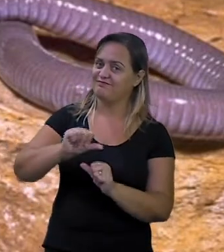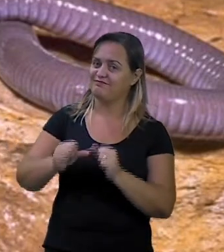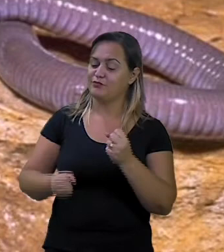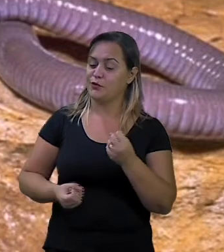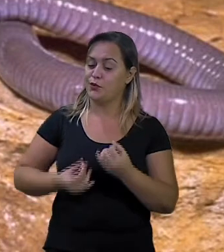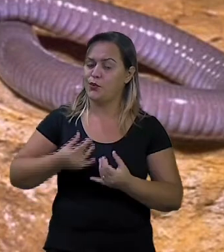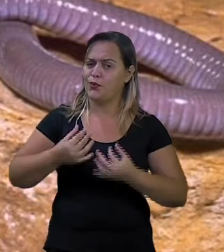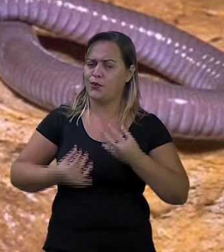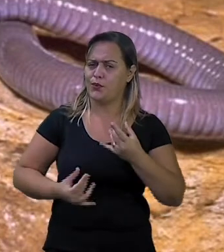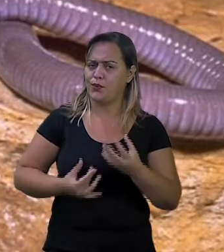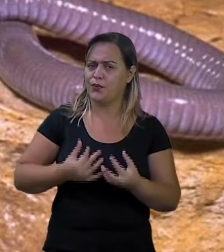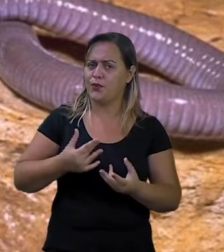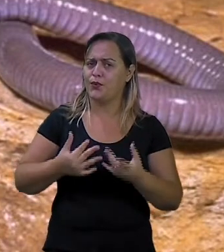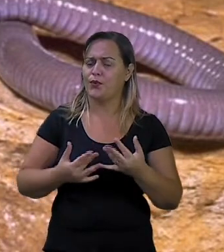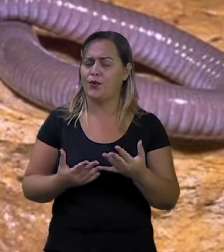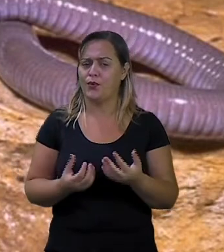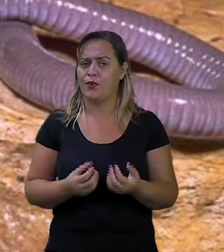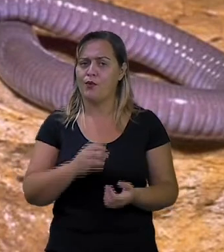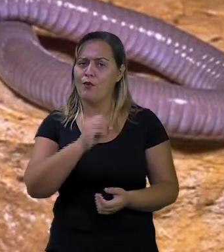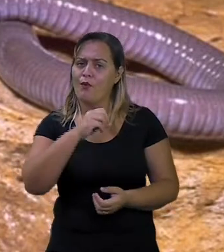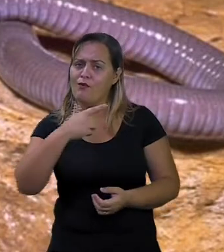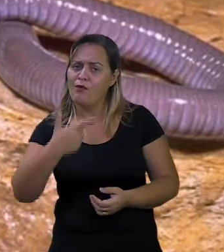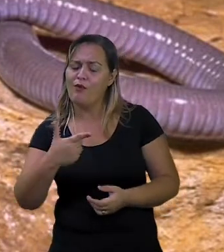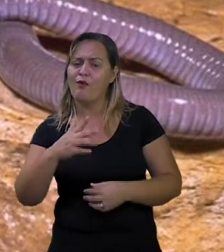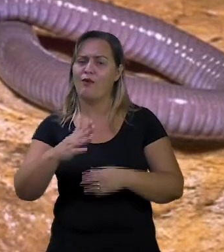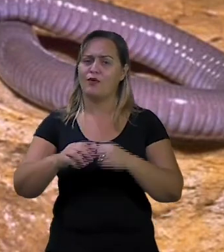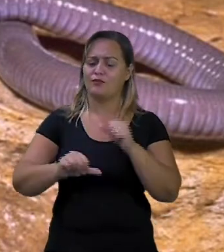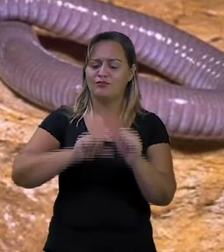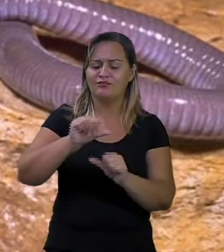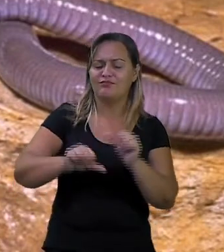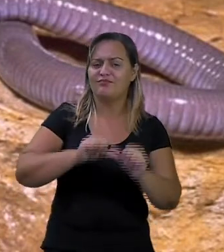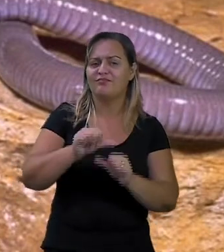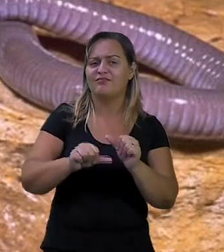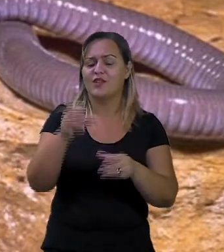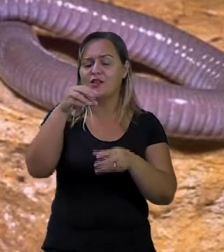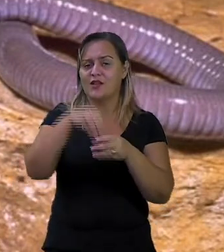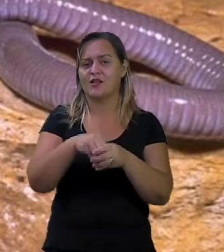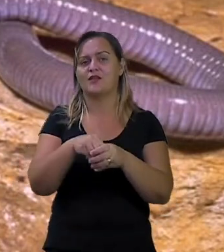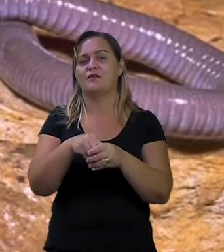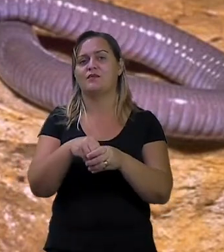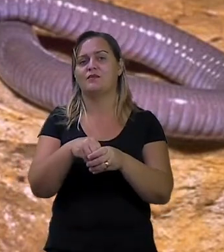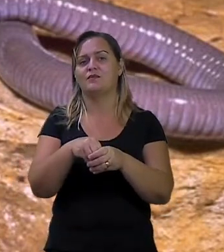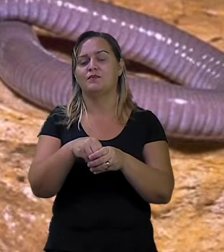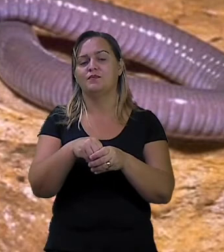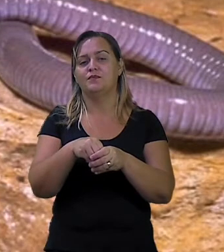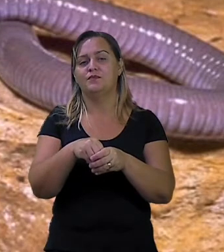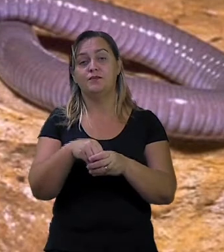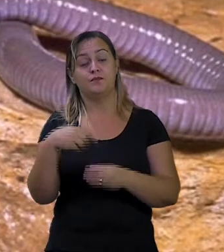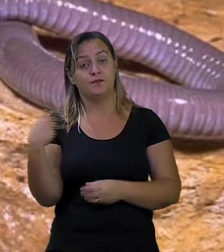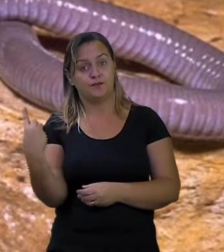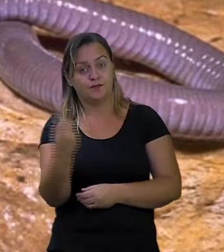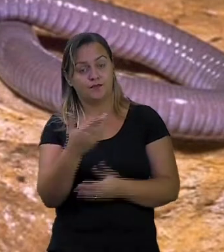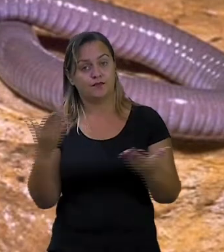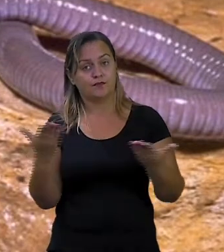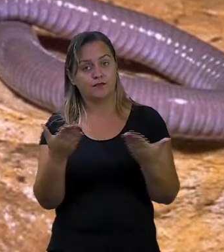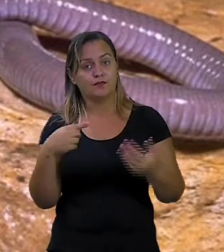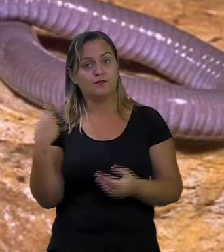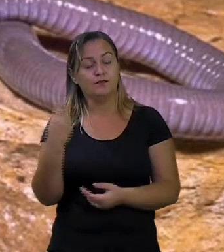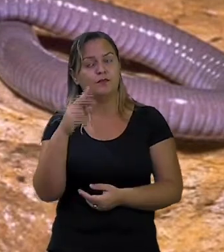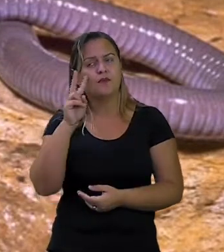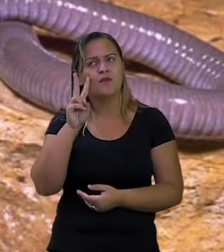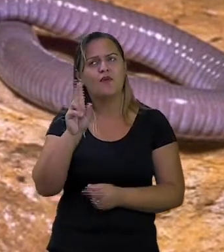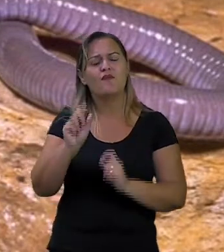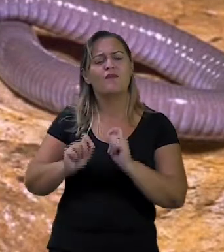gente conseguiu entender duas classes, que são os peixes e os